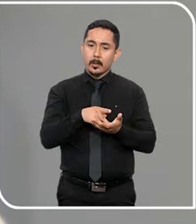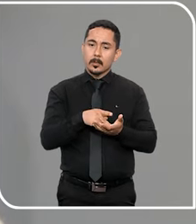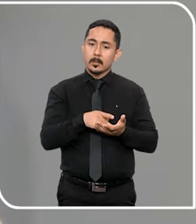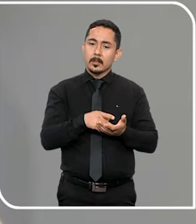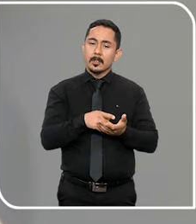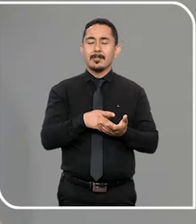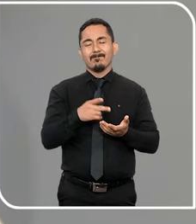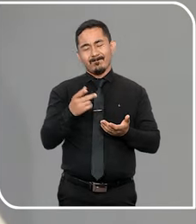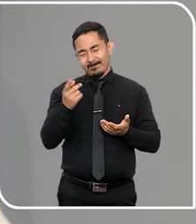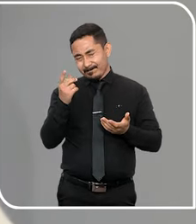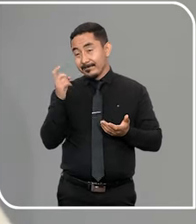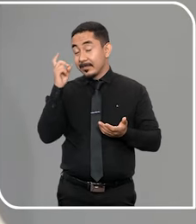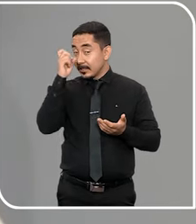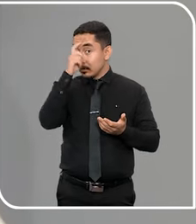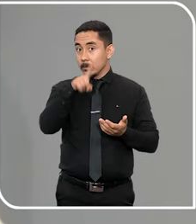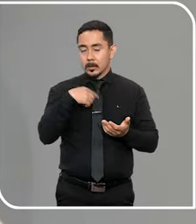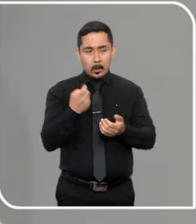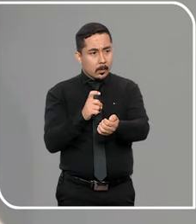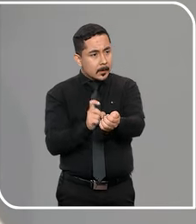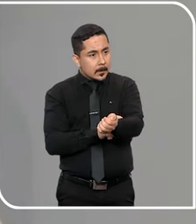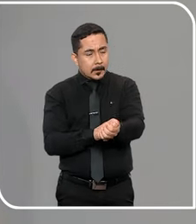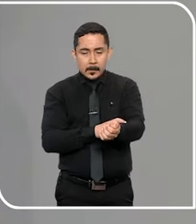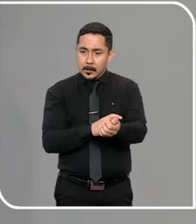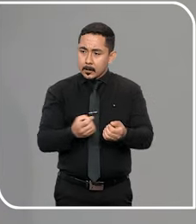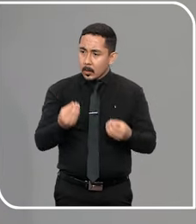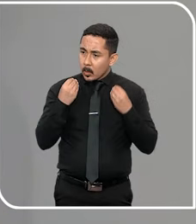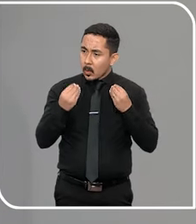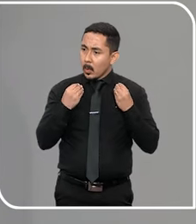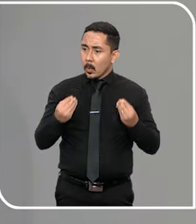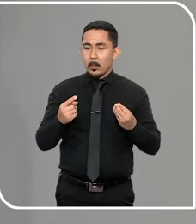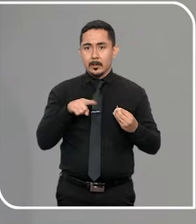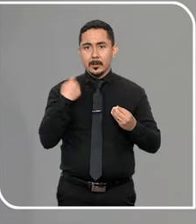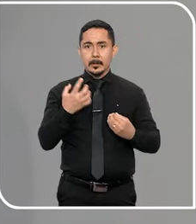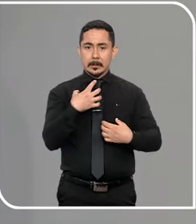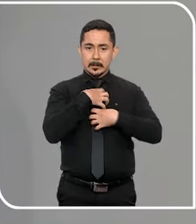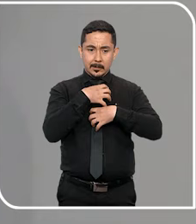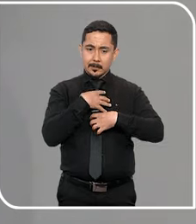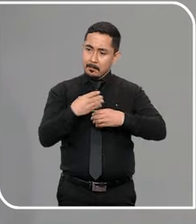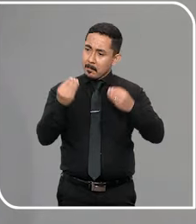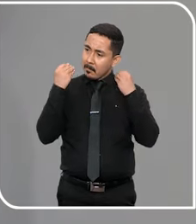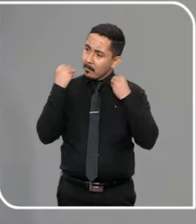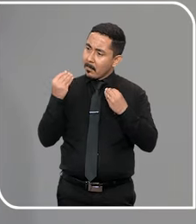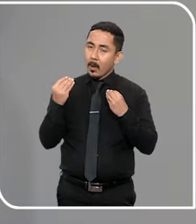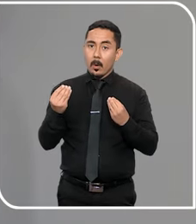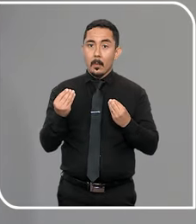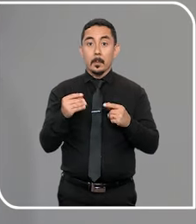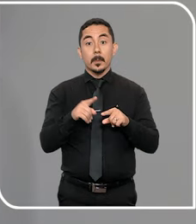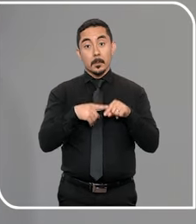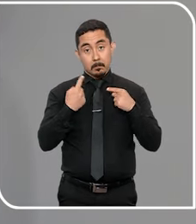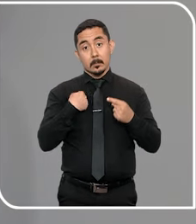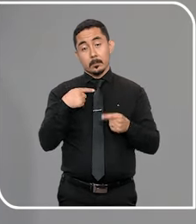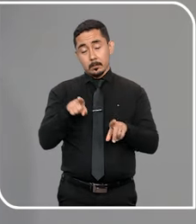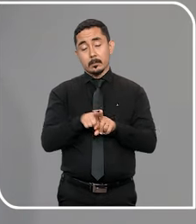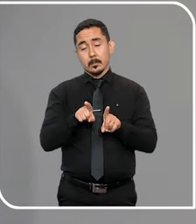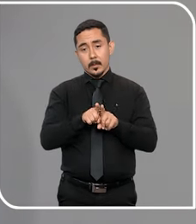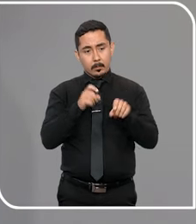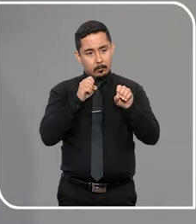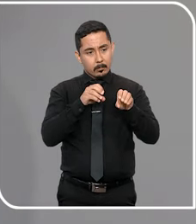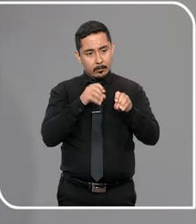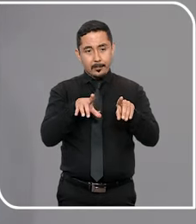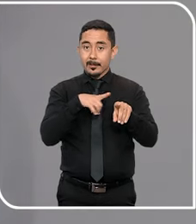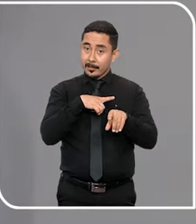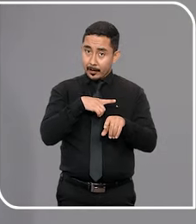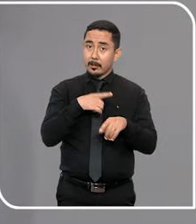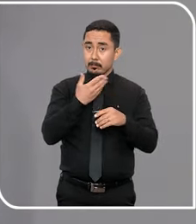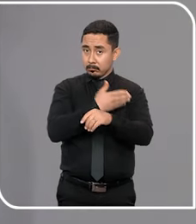confesso de coração que que é difícil a gente não sentir raiva que é difícil a gente não ter revolta né mas eu também